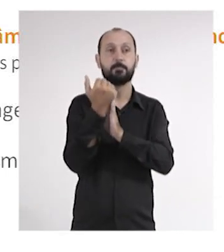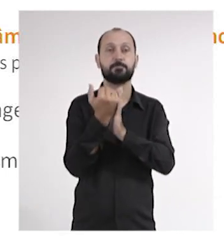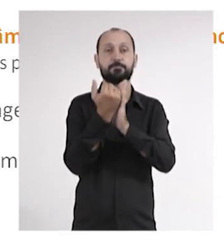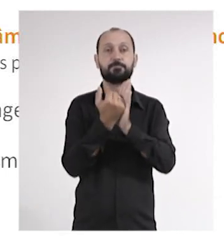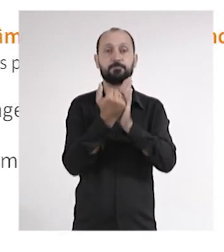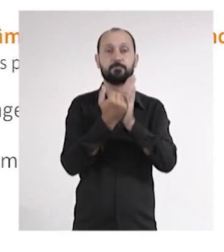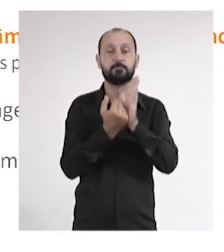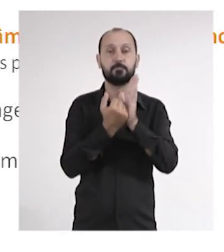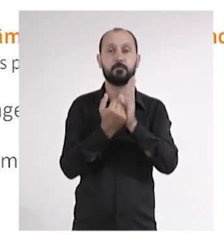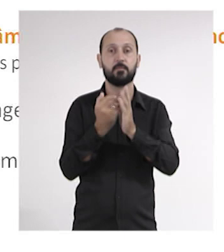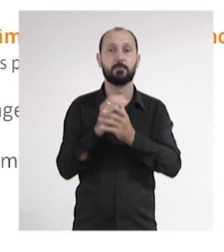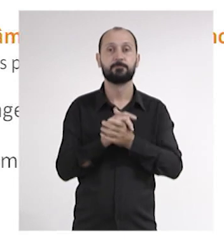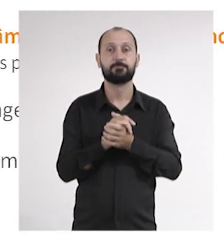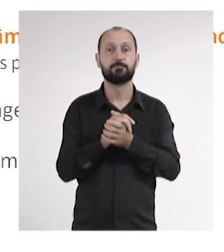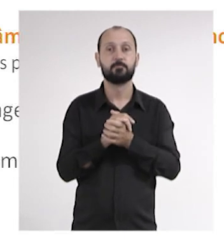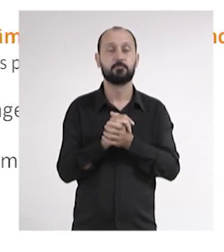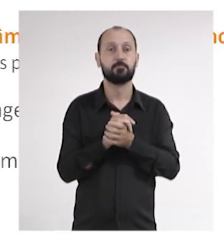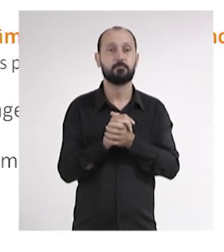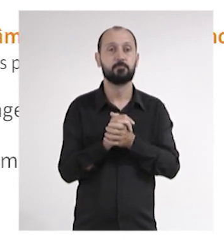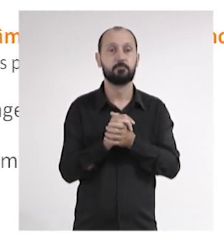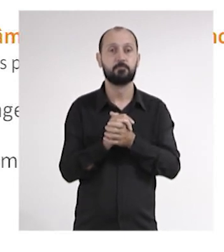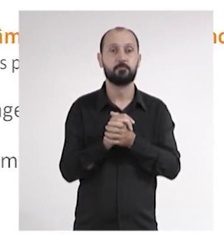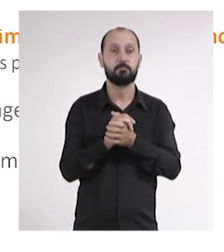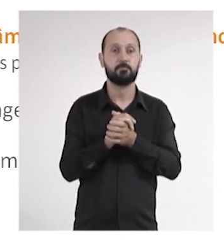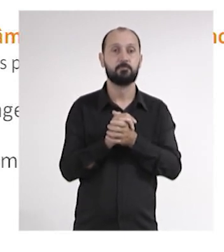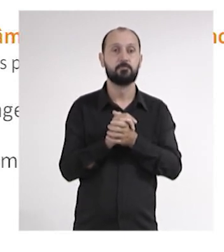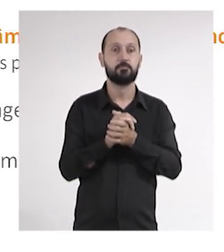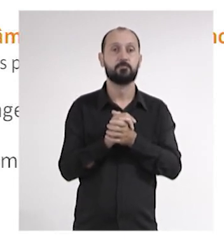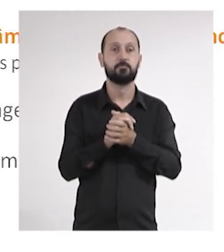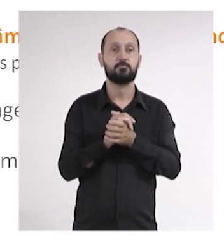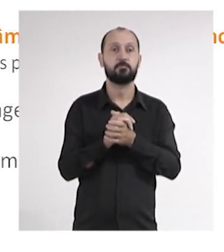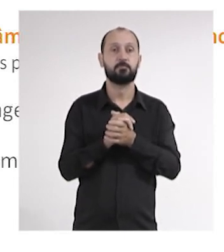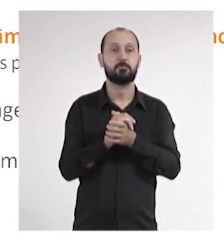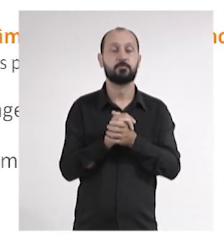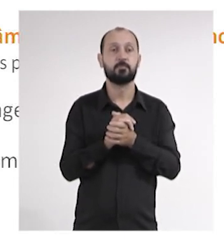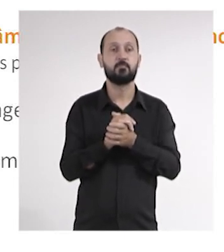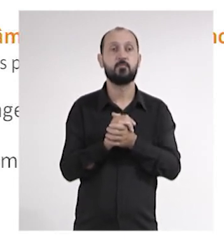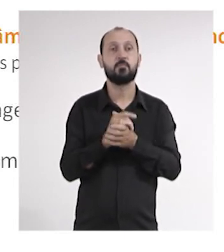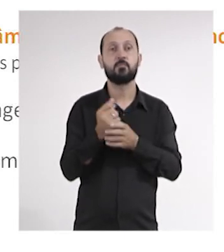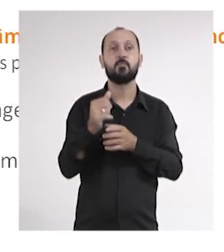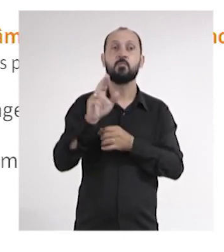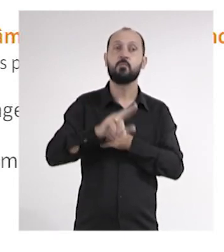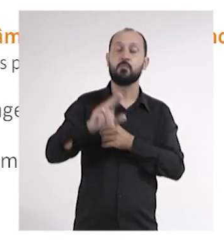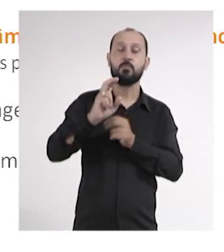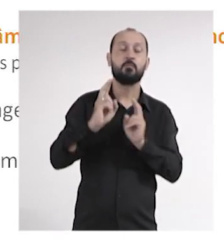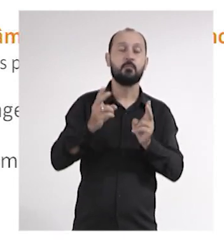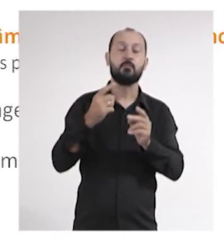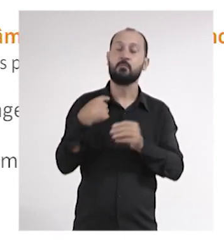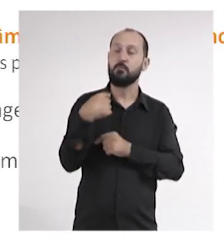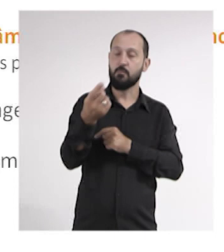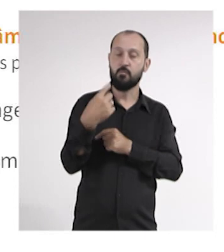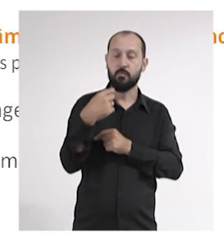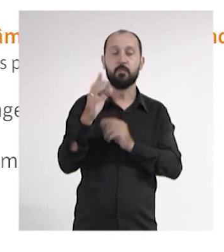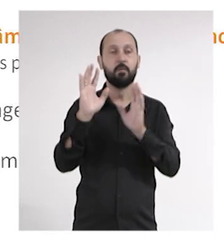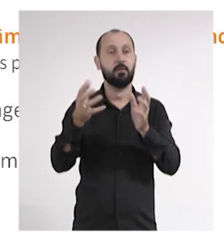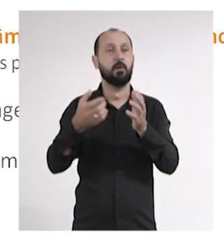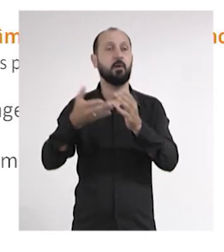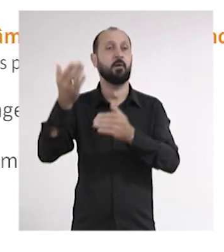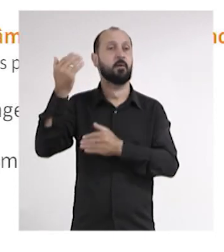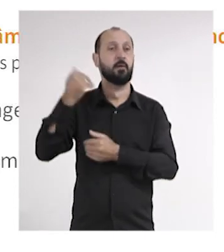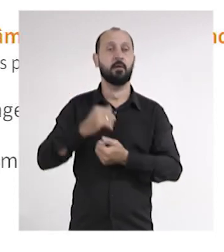referentes ao desconto básico de tarifa e o desconto de usuário frequente que foram mencionados